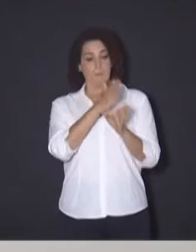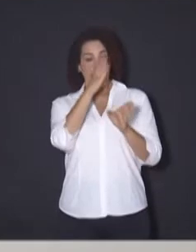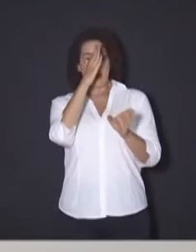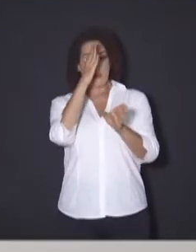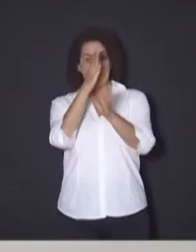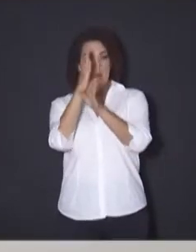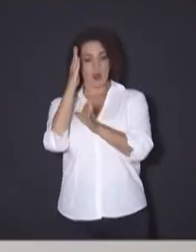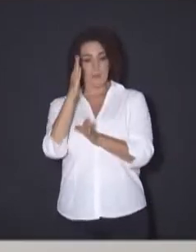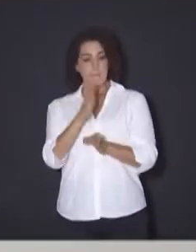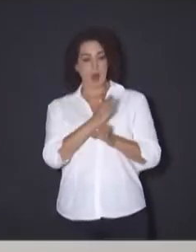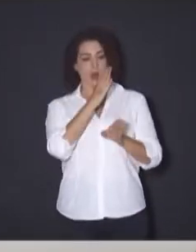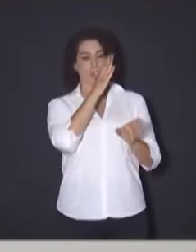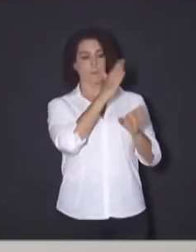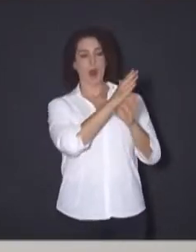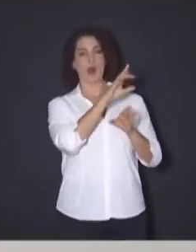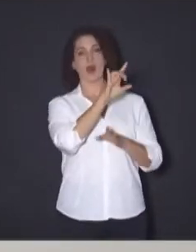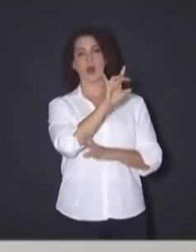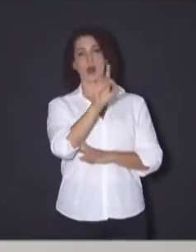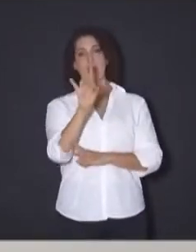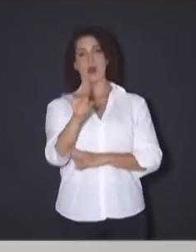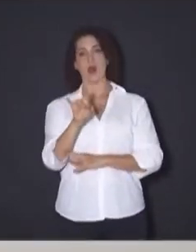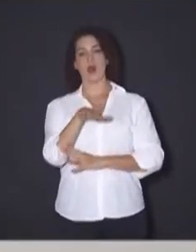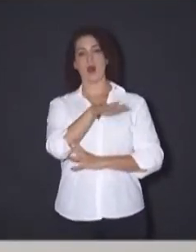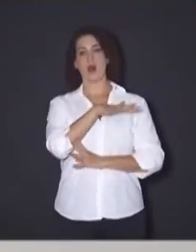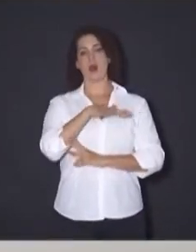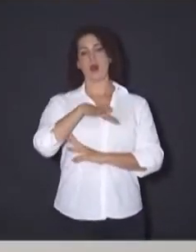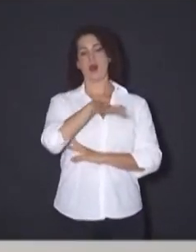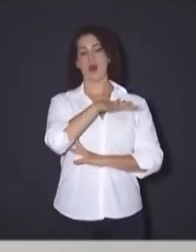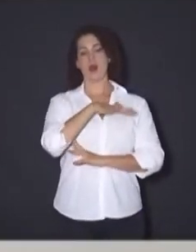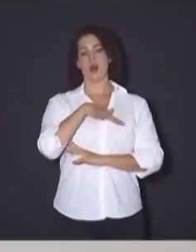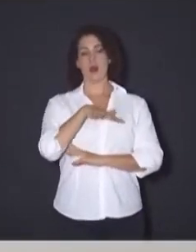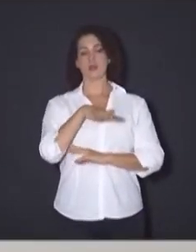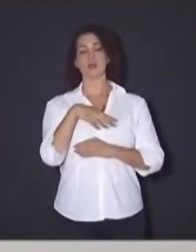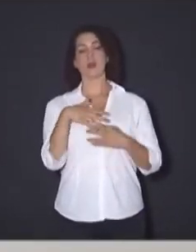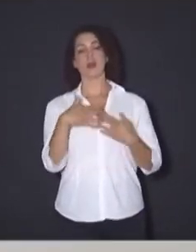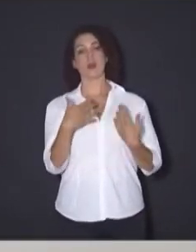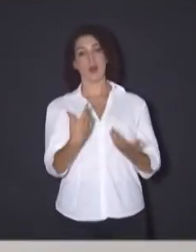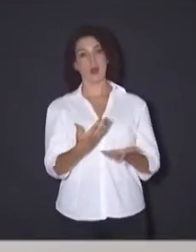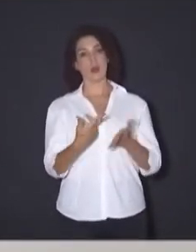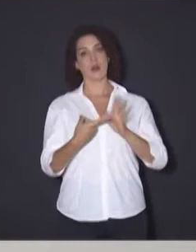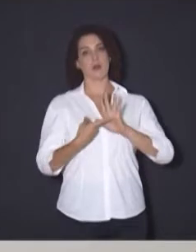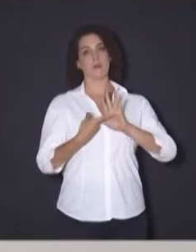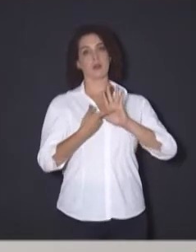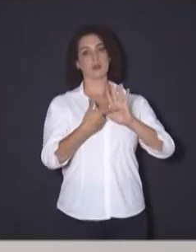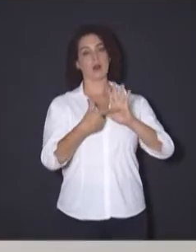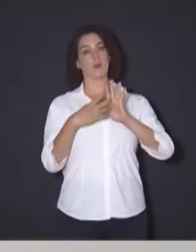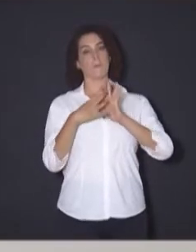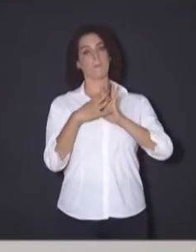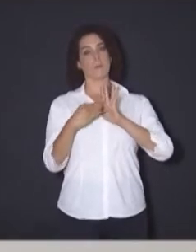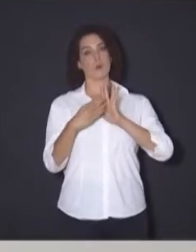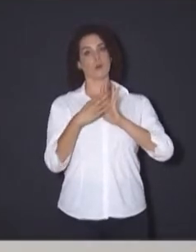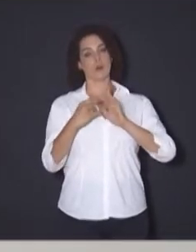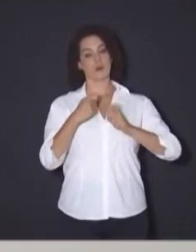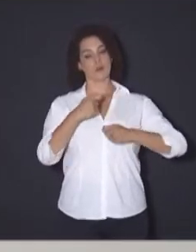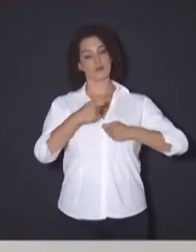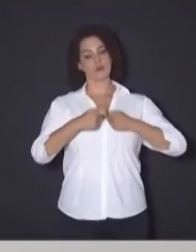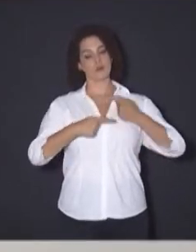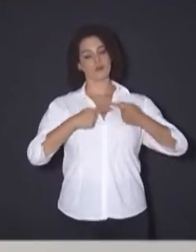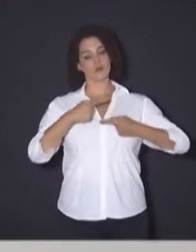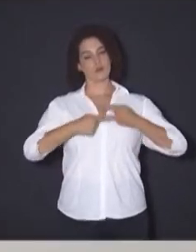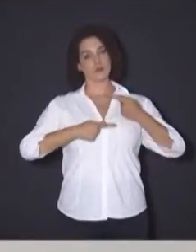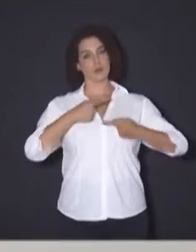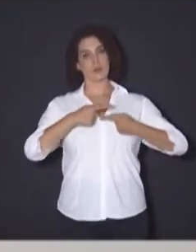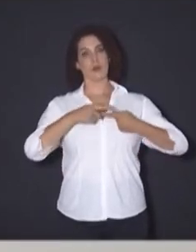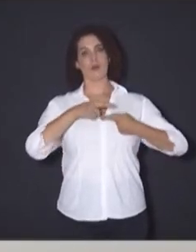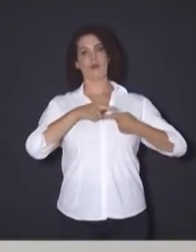e de partir para um modelo de gestão desses territórios que seja um modelo que seja que com certeza